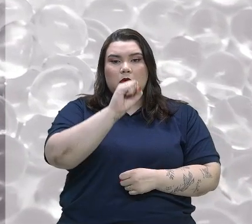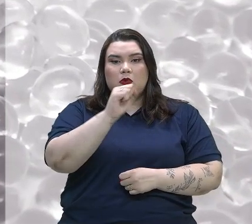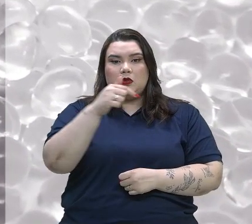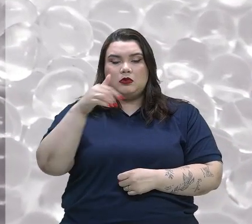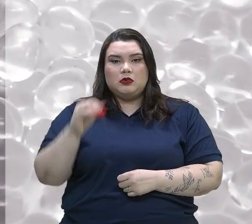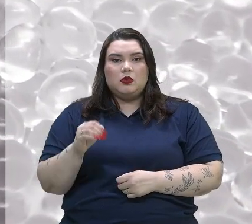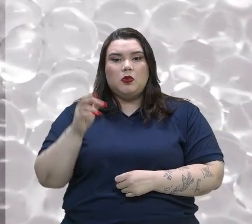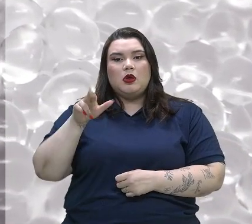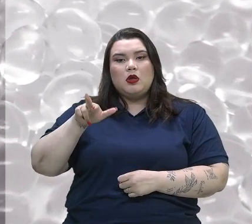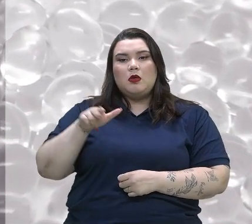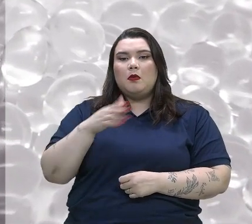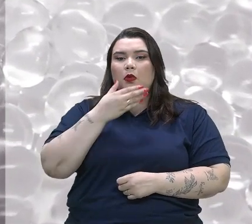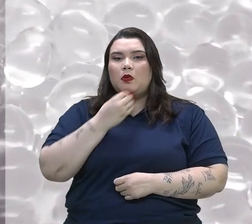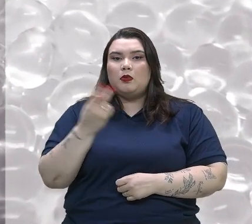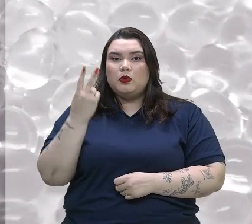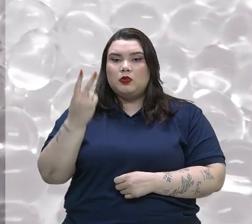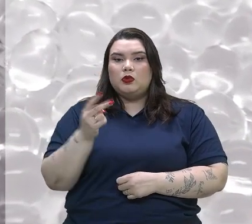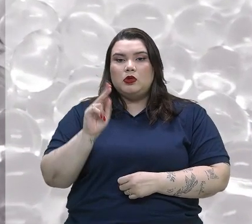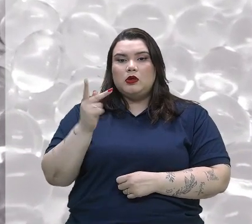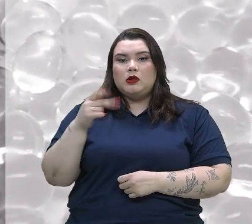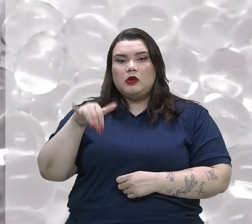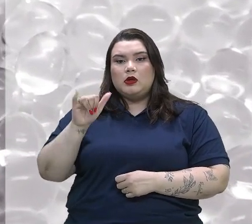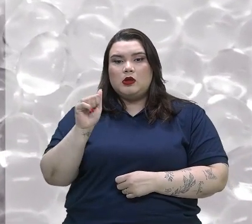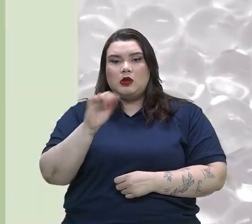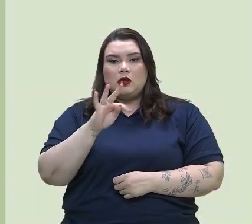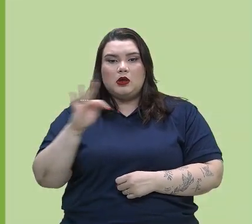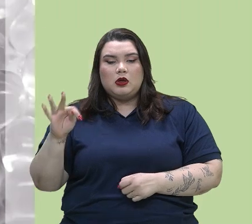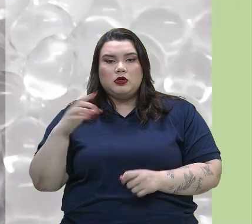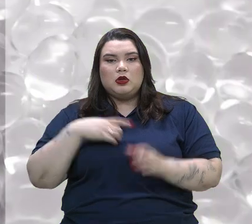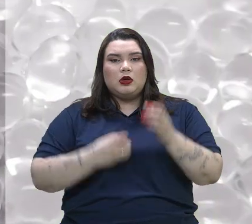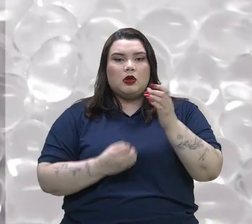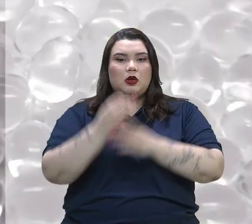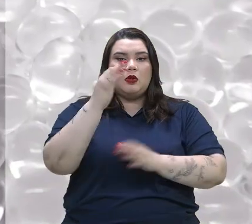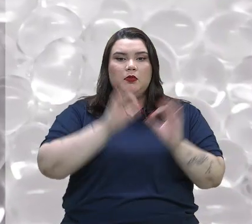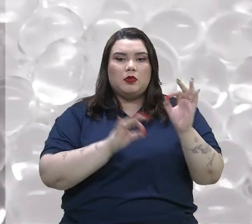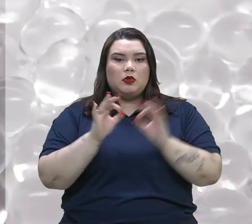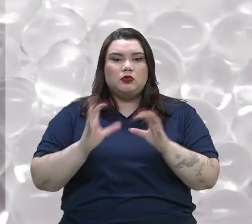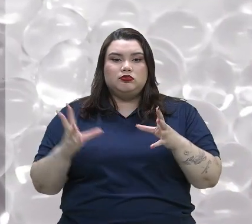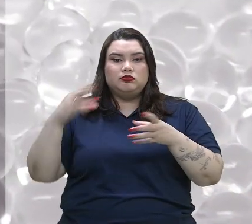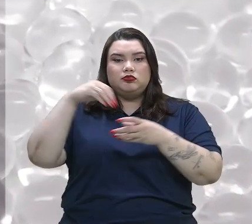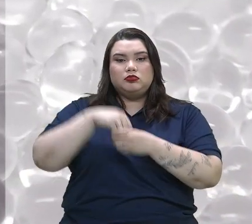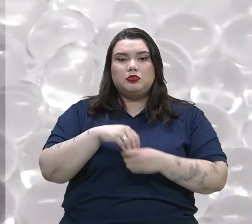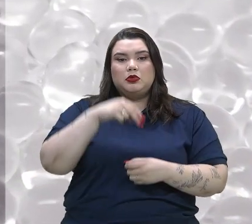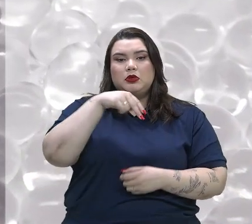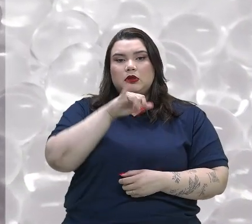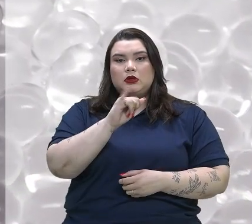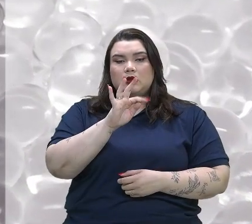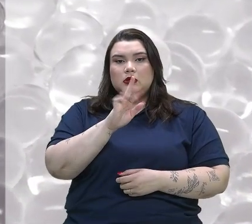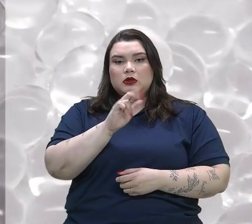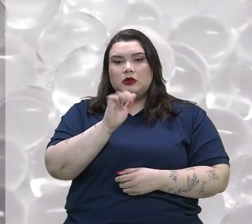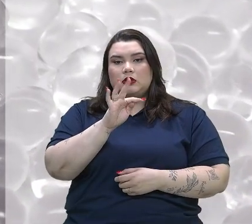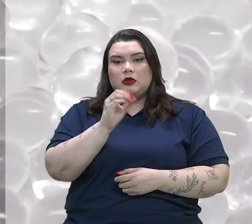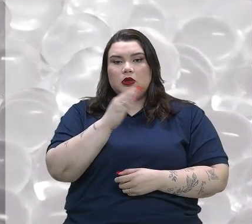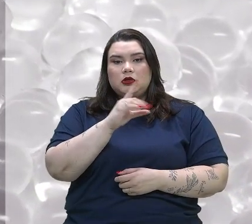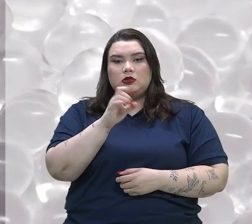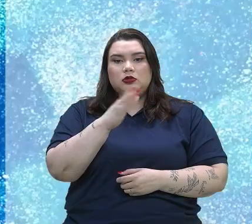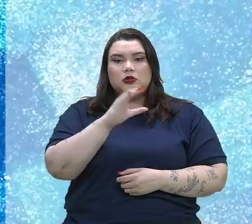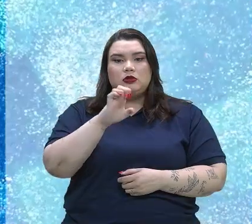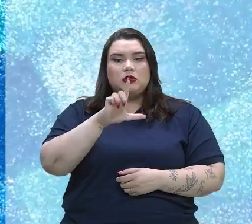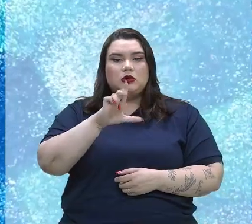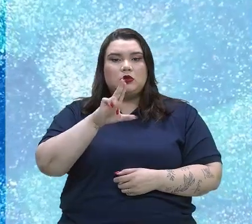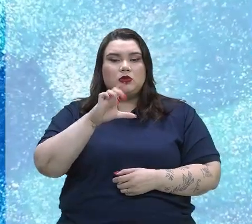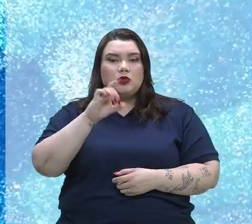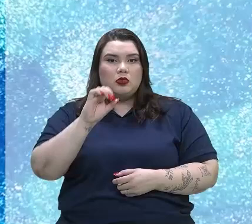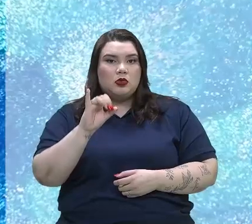irmãos Riati patentearam o processo de plastificação do nitrato de celulose, cujo nome comercial passou a ser conhecido